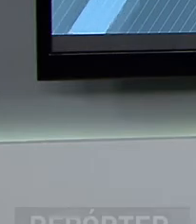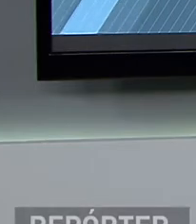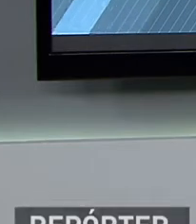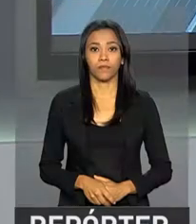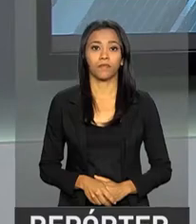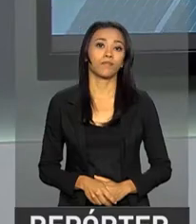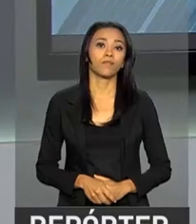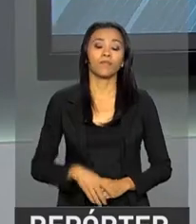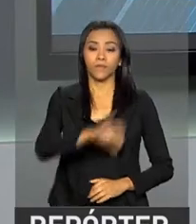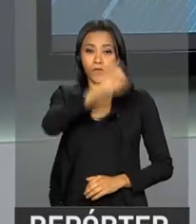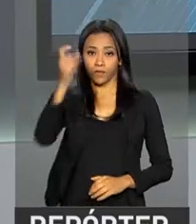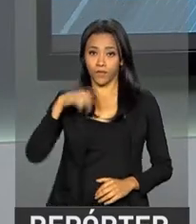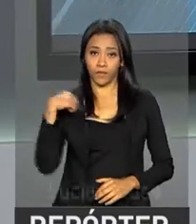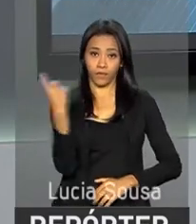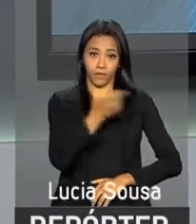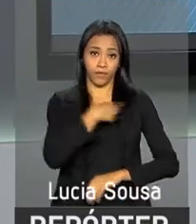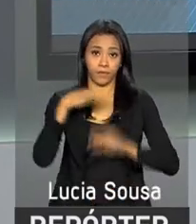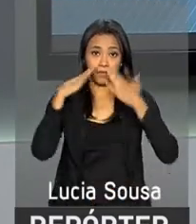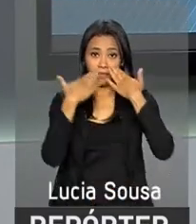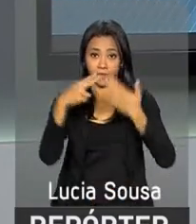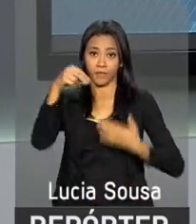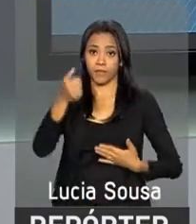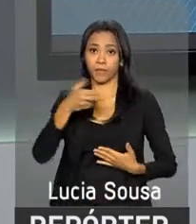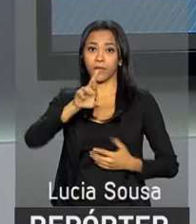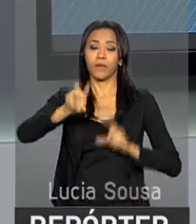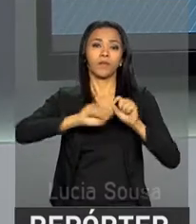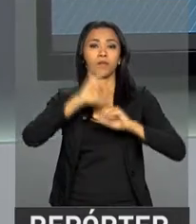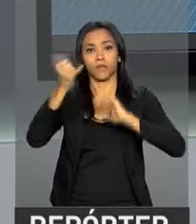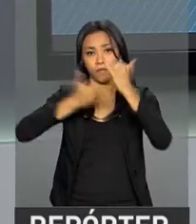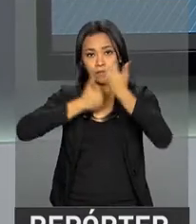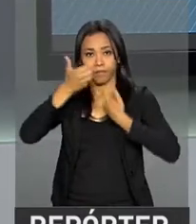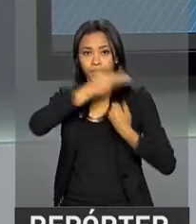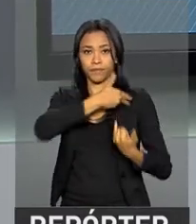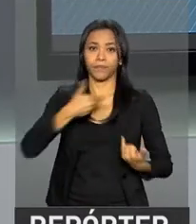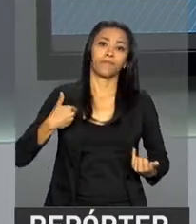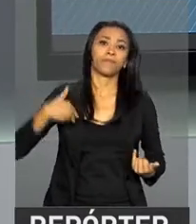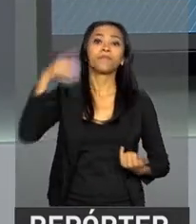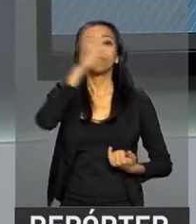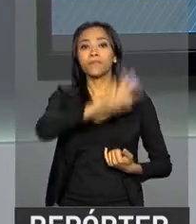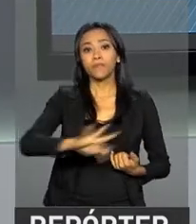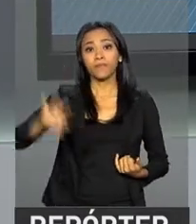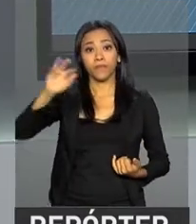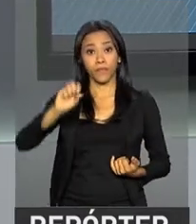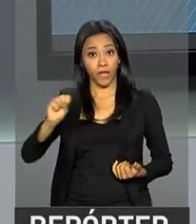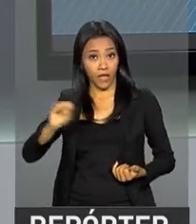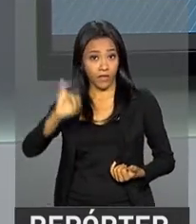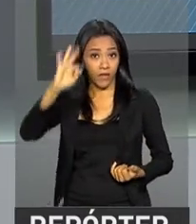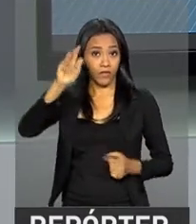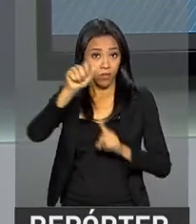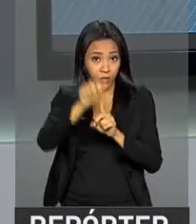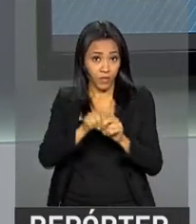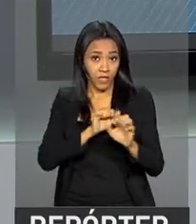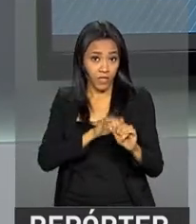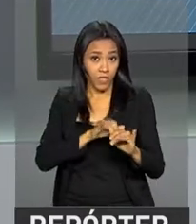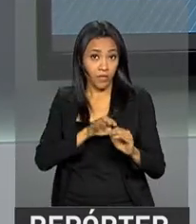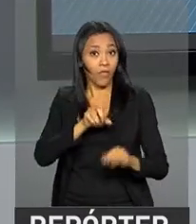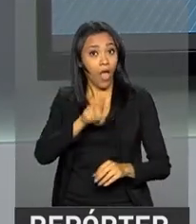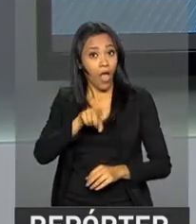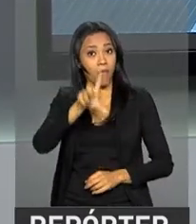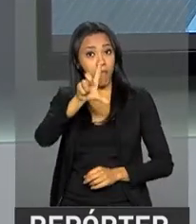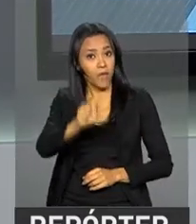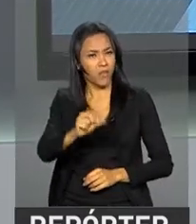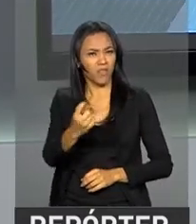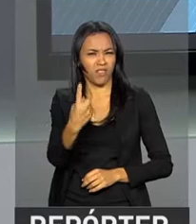olá estamos de volta com repórter nbr as notícias do governo federal a inflação do mês de setembro foi a menor em